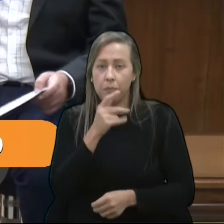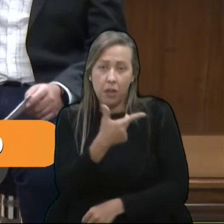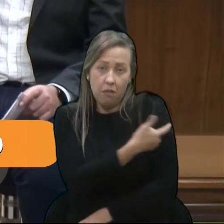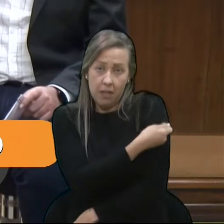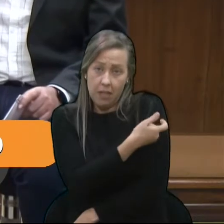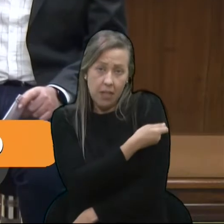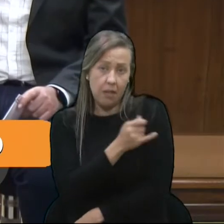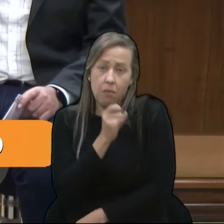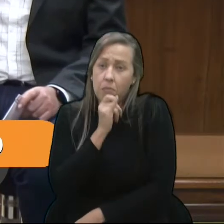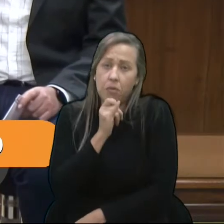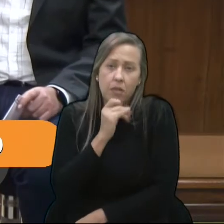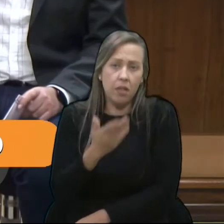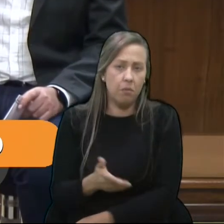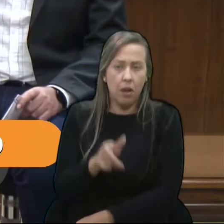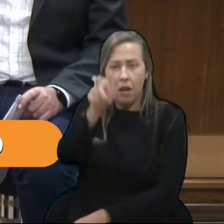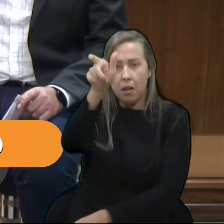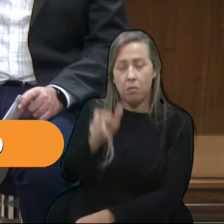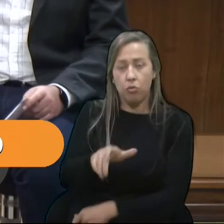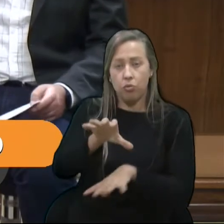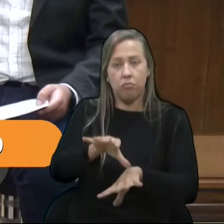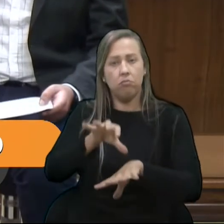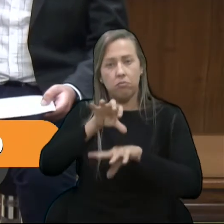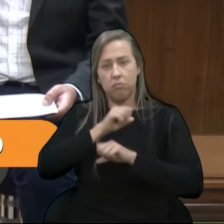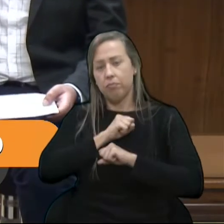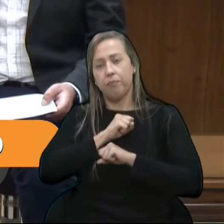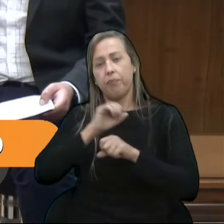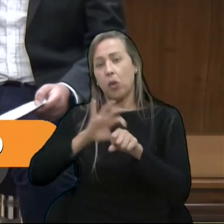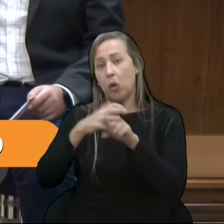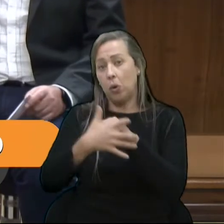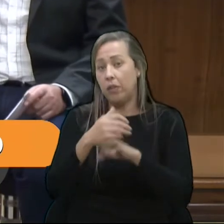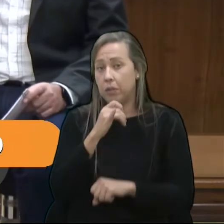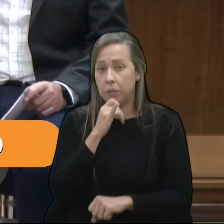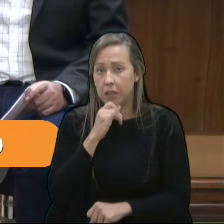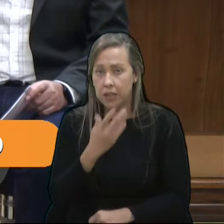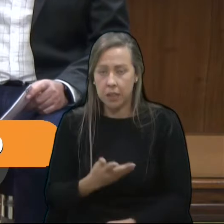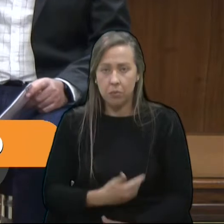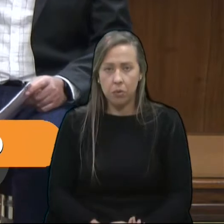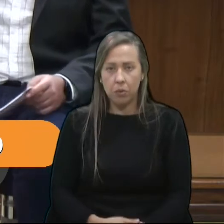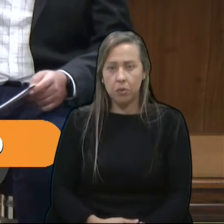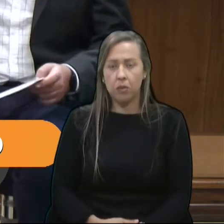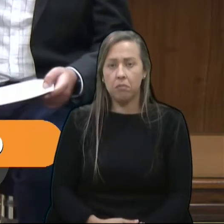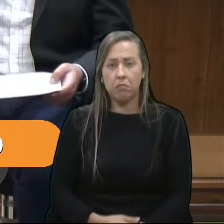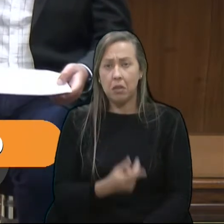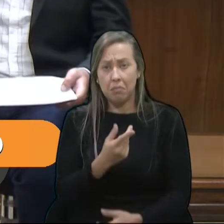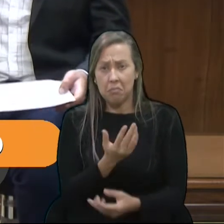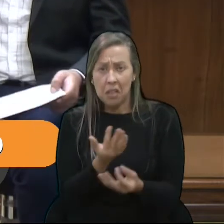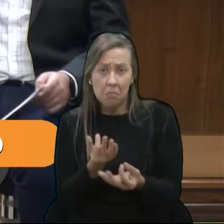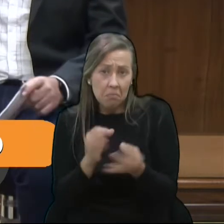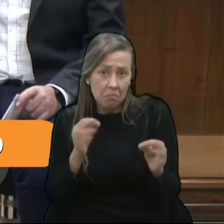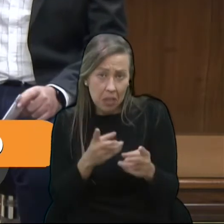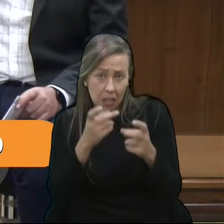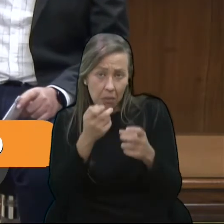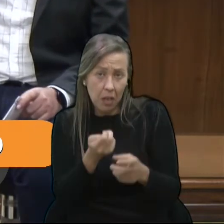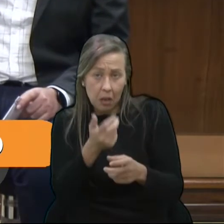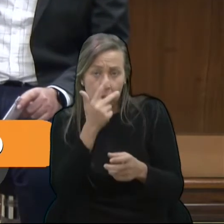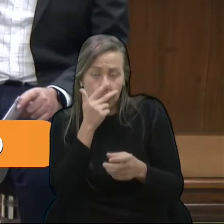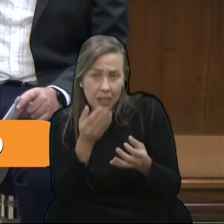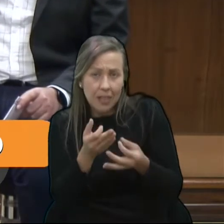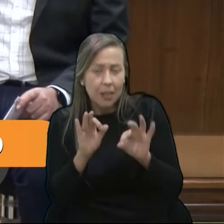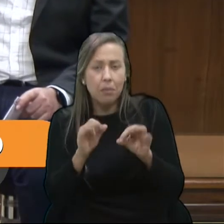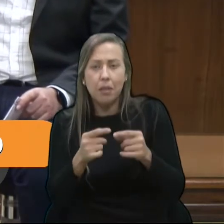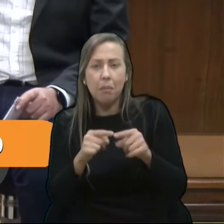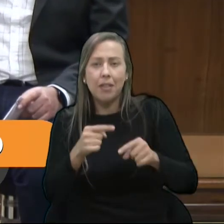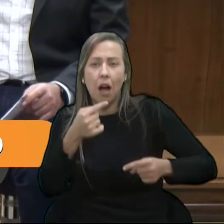vacina para o sujeito não contrair o coronavírus. Algo que pareceria tão simples se tornou alvo de